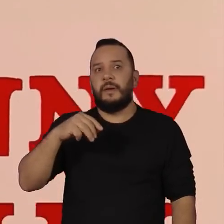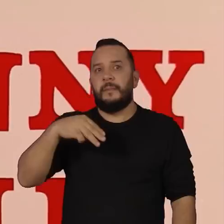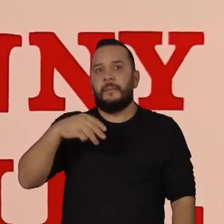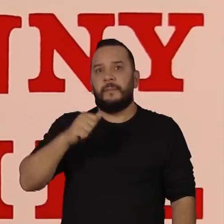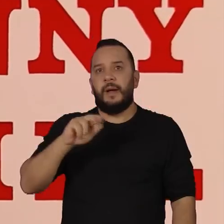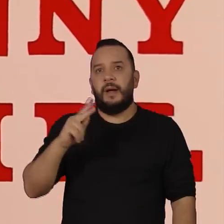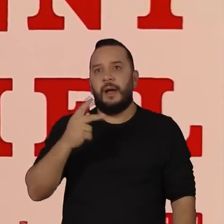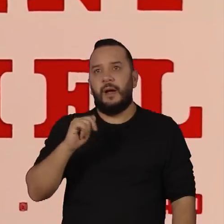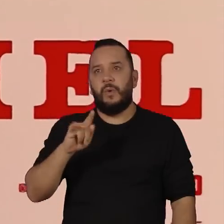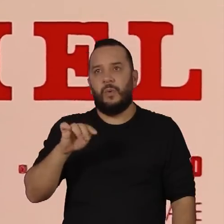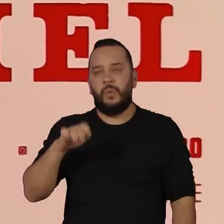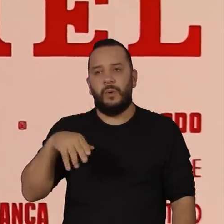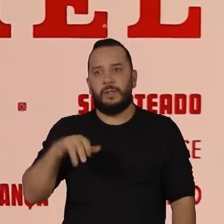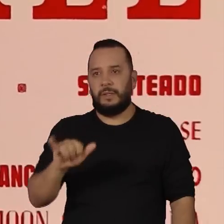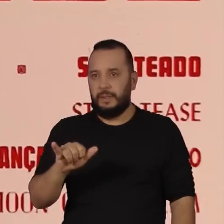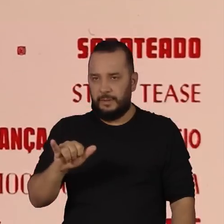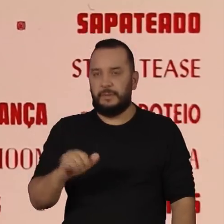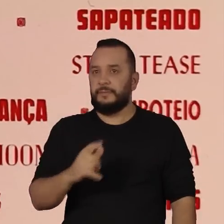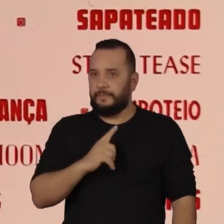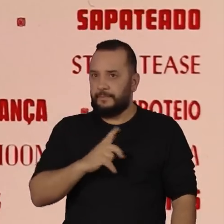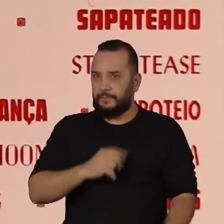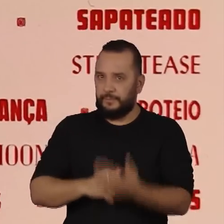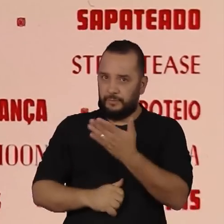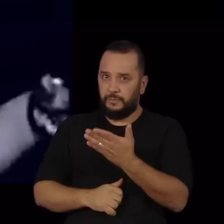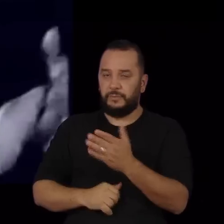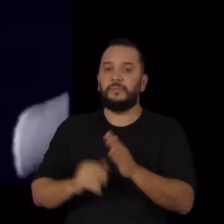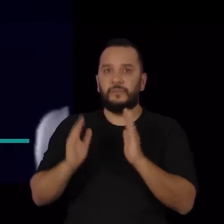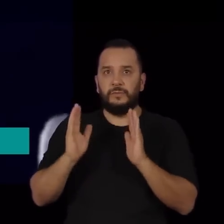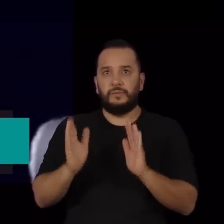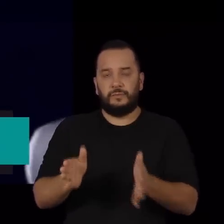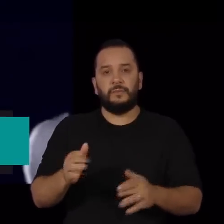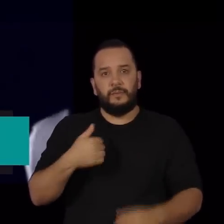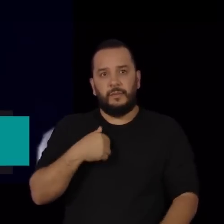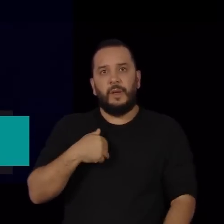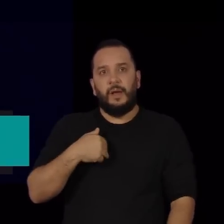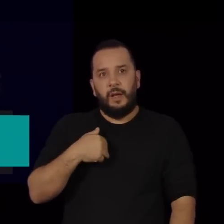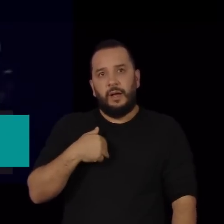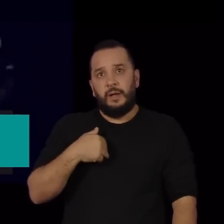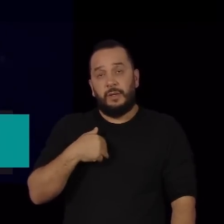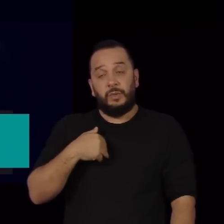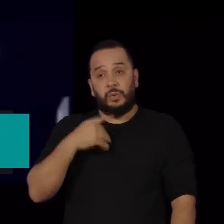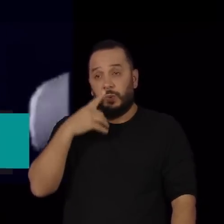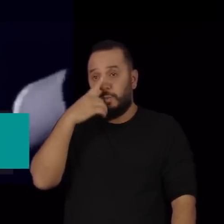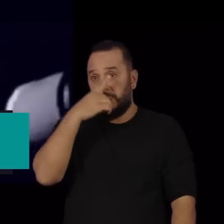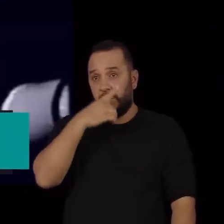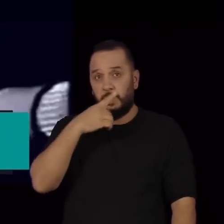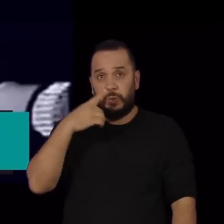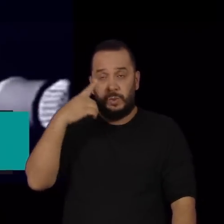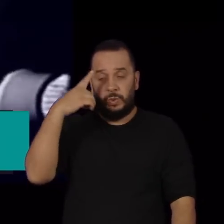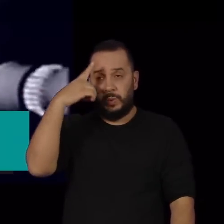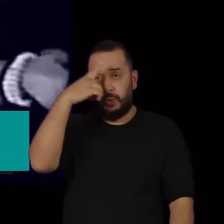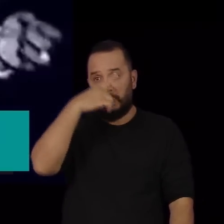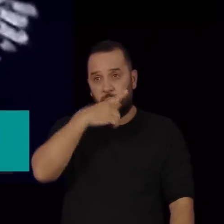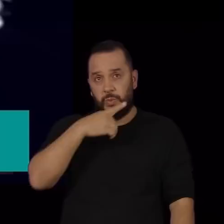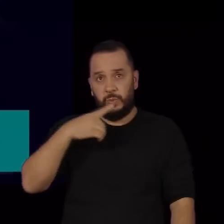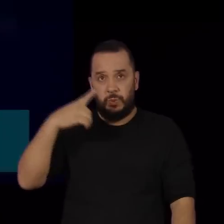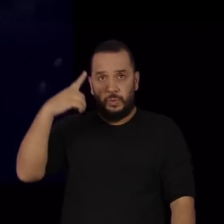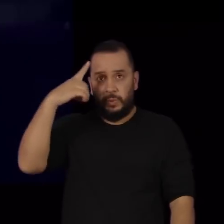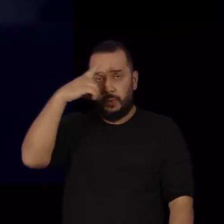Weill, a chamada Pequena Mahagoni, o Mahagoni Songspiel. Num domingo,